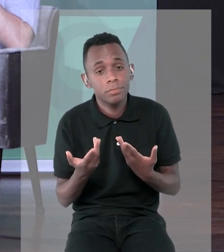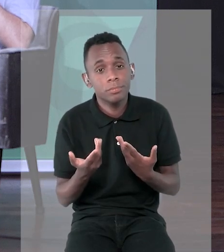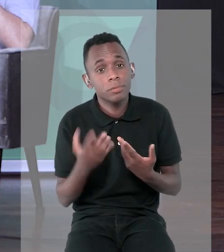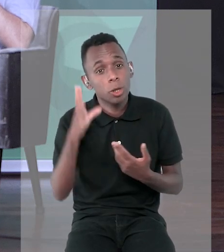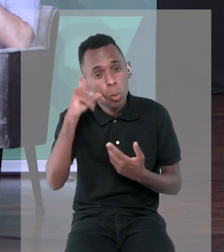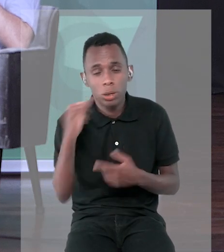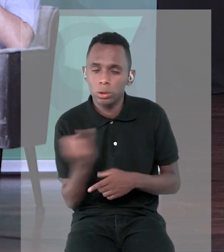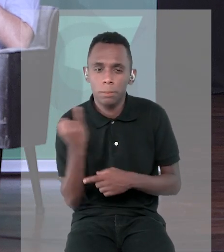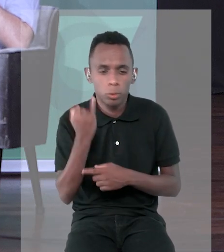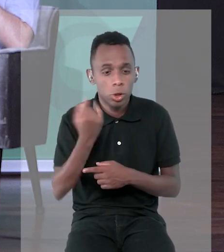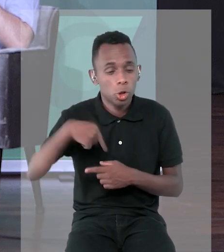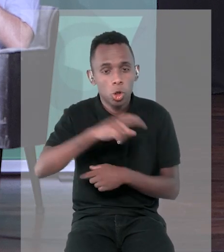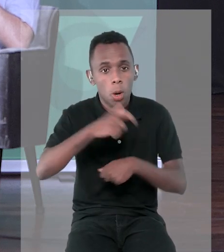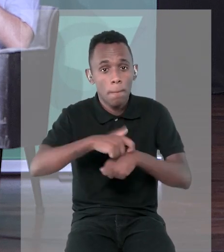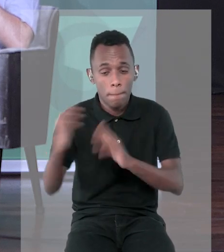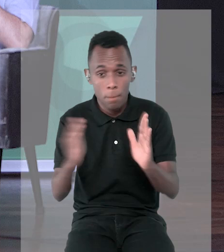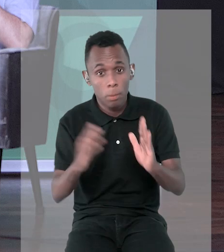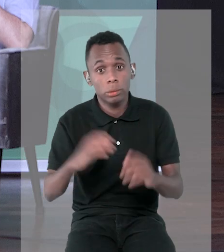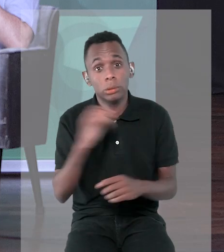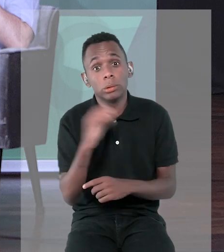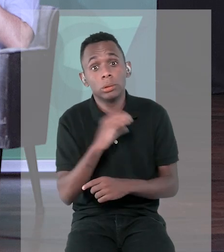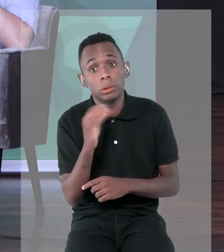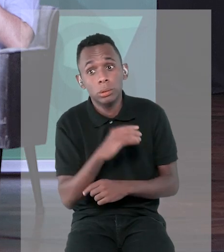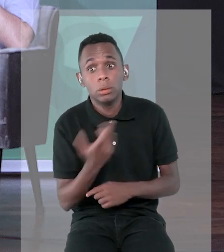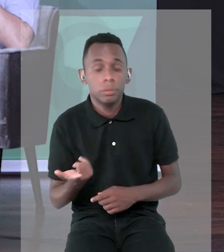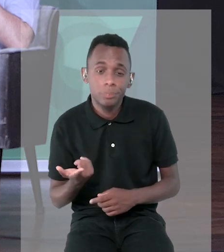eu acho que é algo de muito importante. A gente está num momento tão urgente